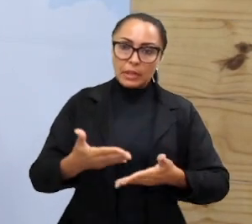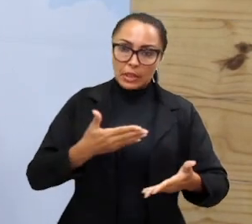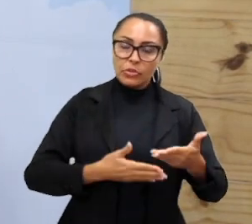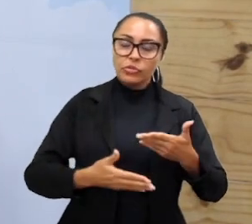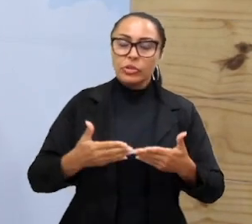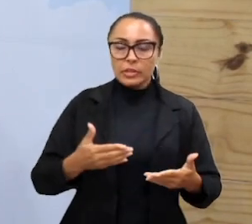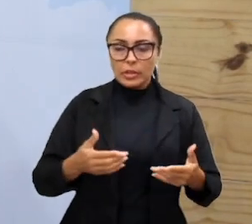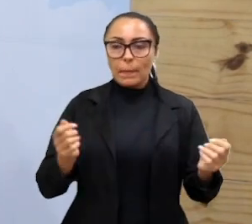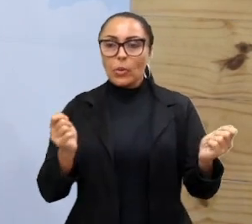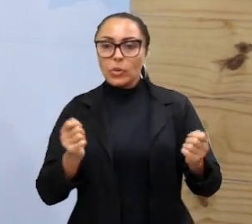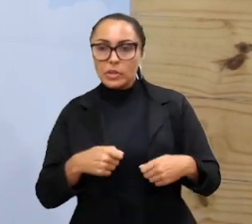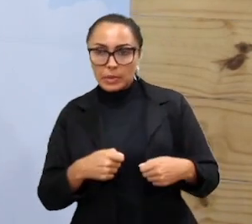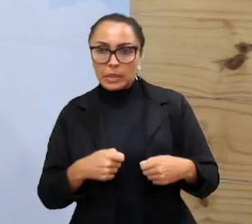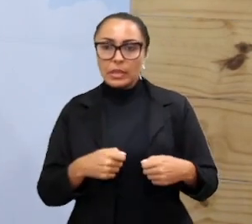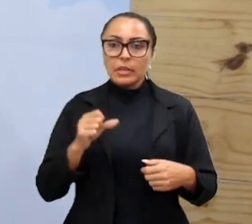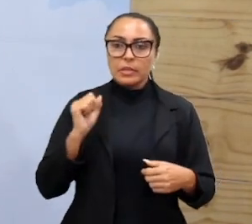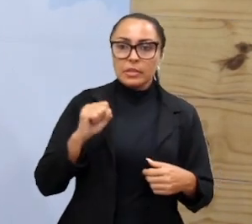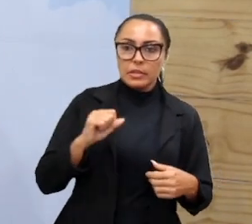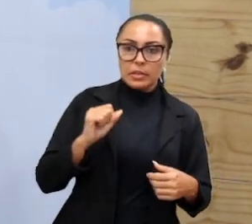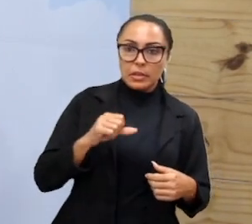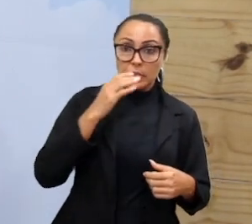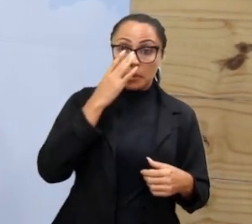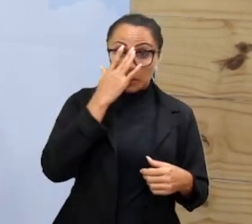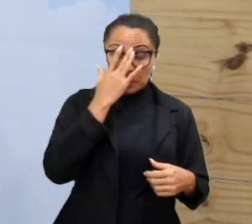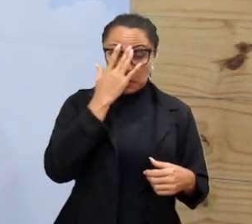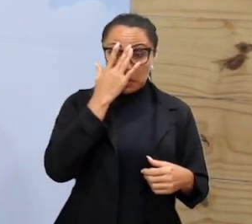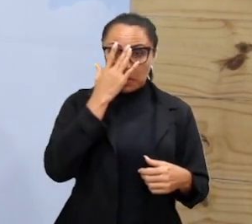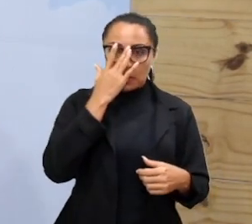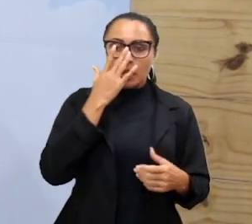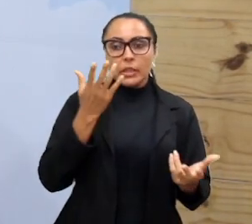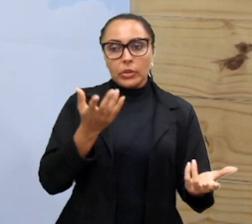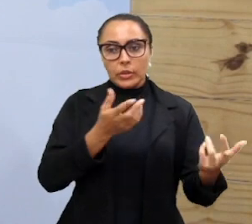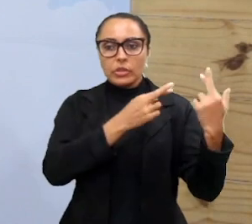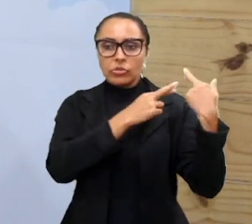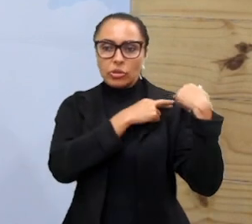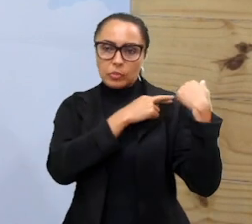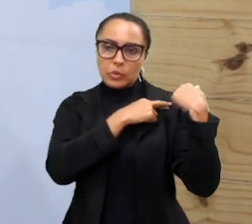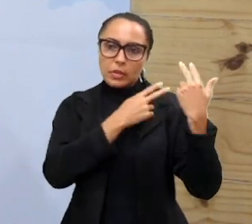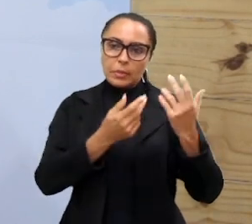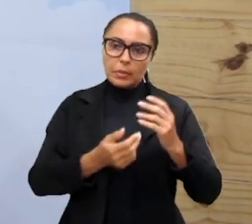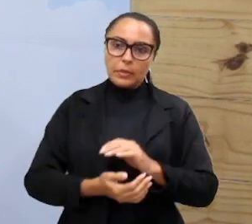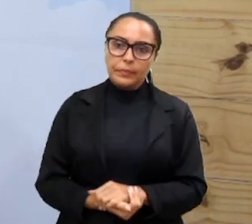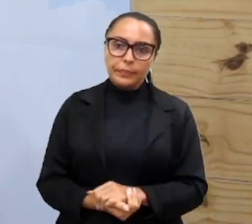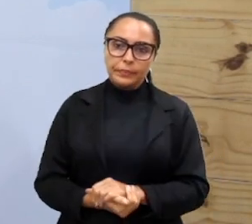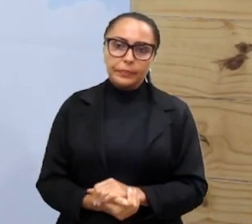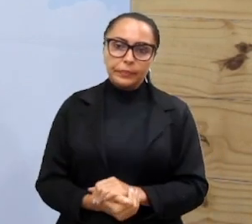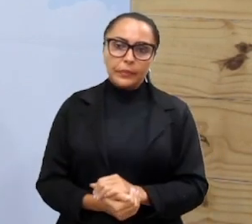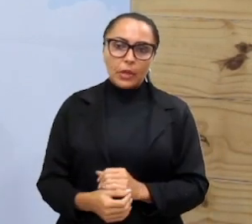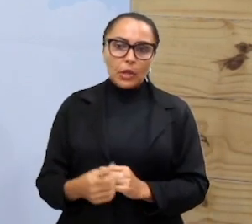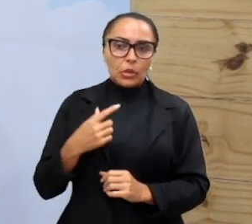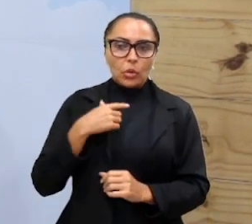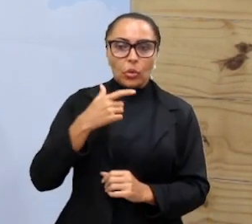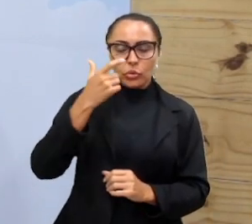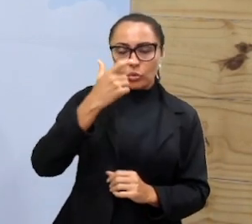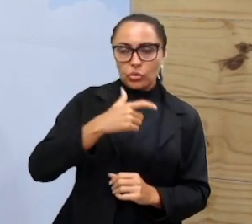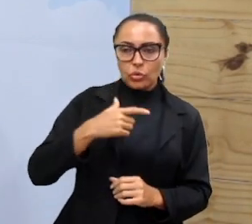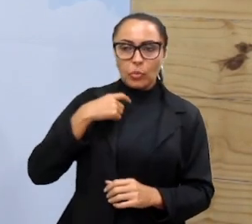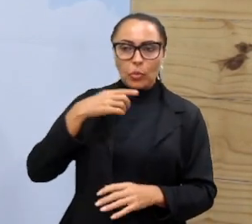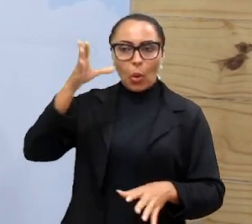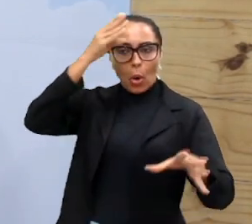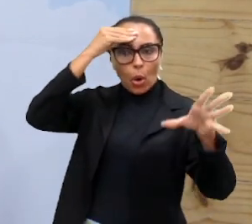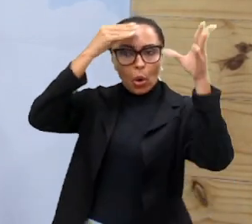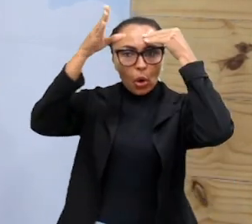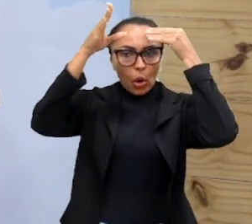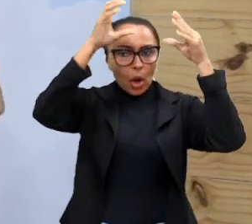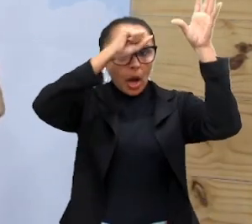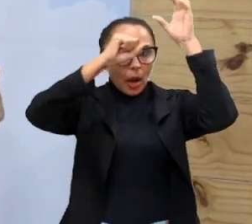todos esses meios, então isso exige também responsabilidade. Nós não somos meros consumidores de conteúdos, mas também